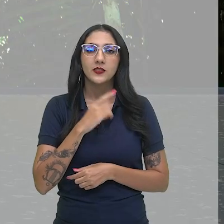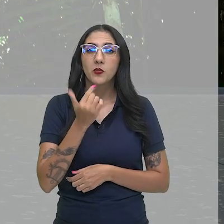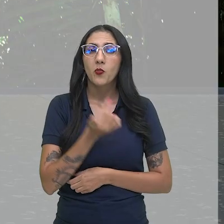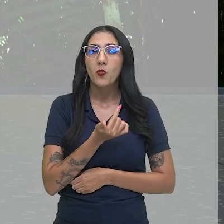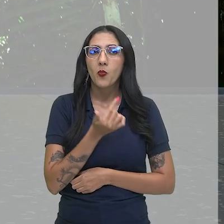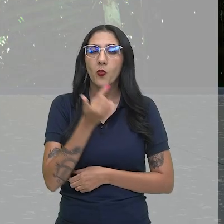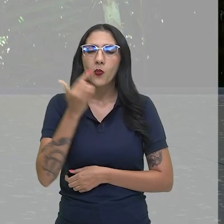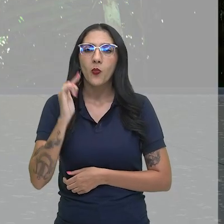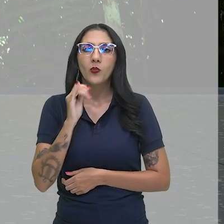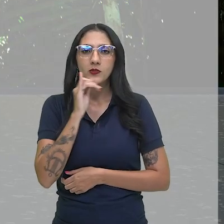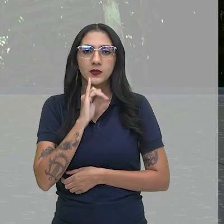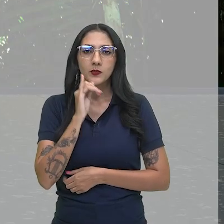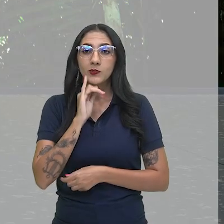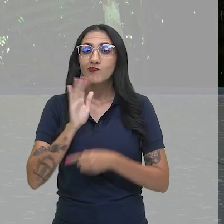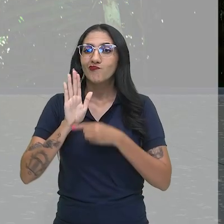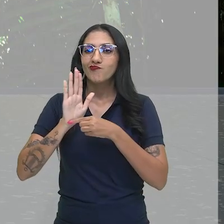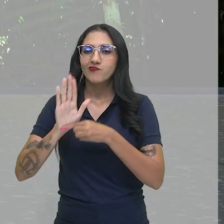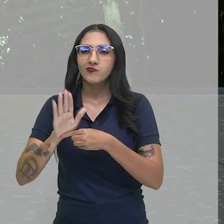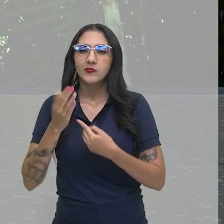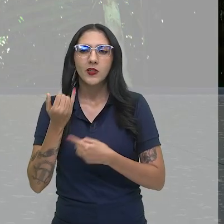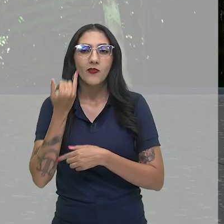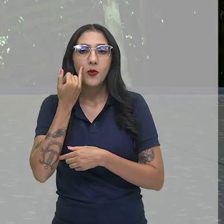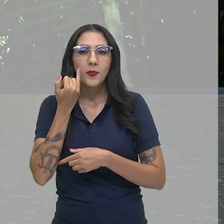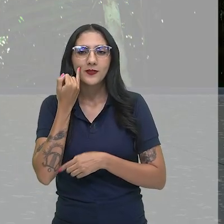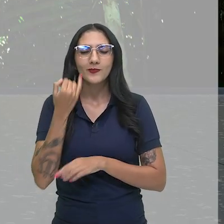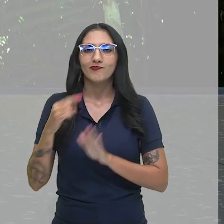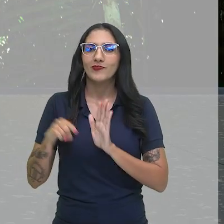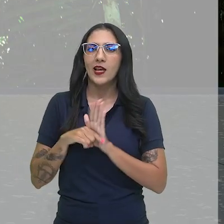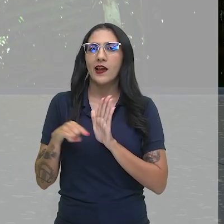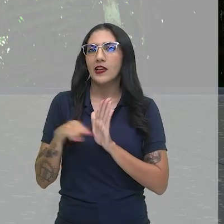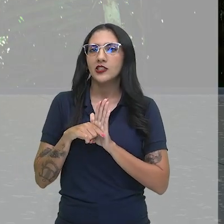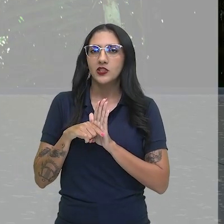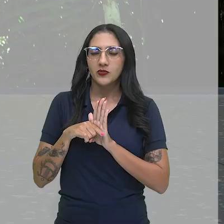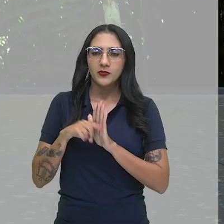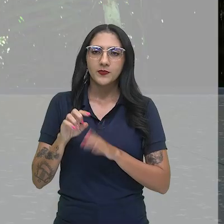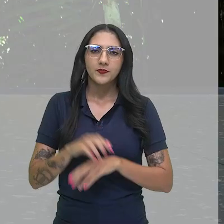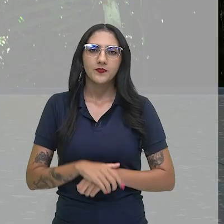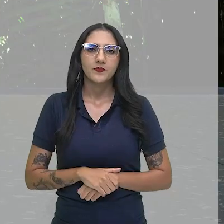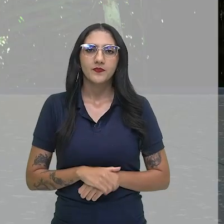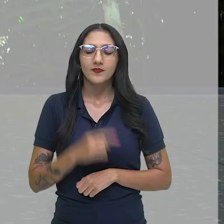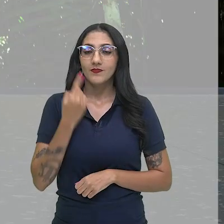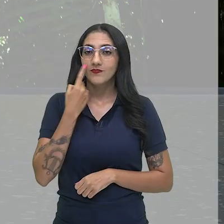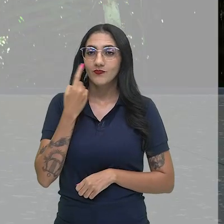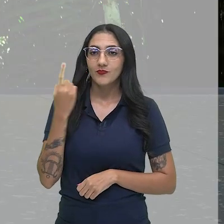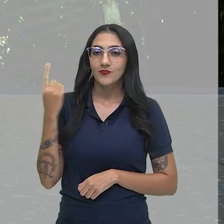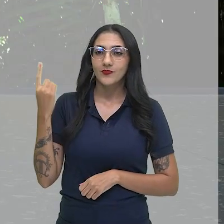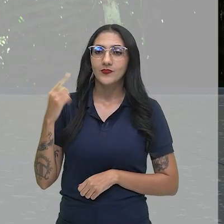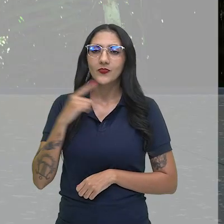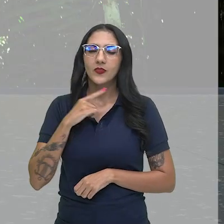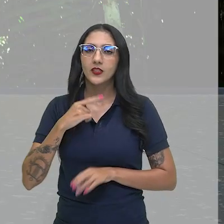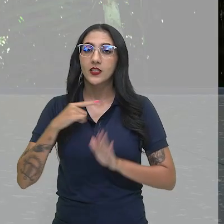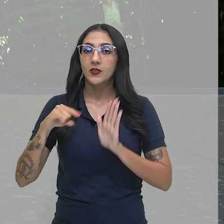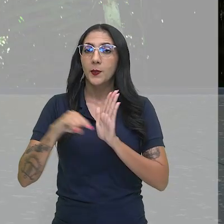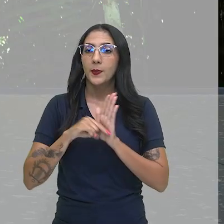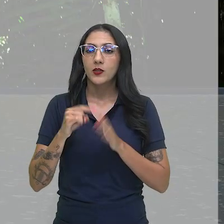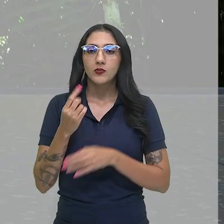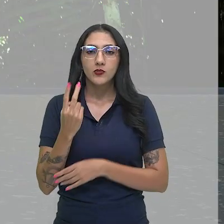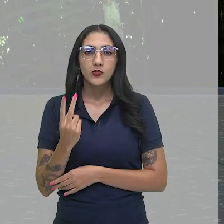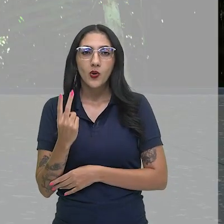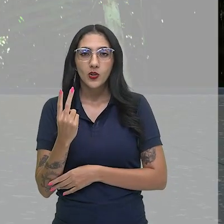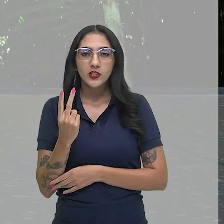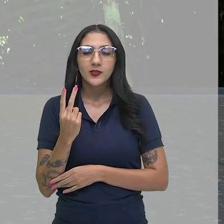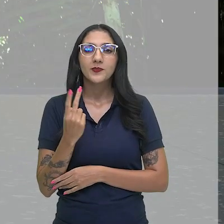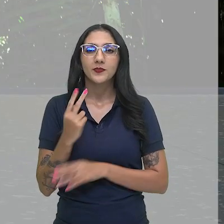trouxemos também um resultado negativo, não foi, professora Manuela? Exatamente. Aqui nós temos o menos 2, que foi o resultado